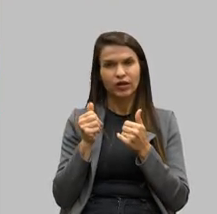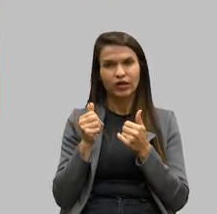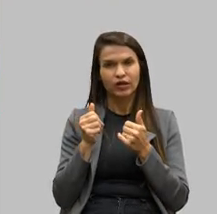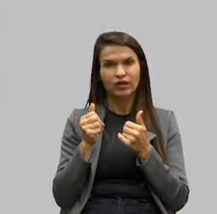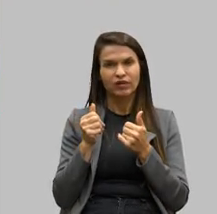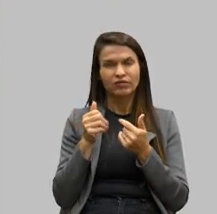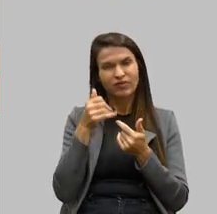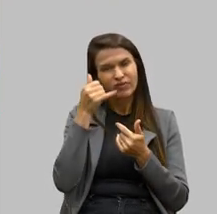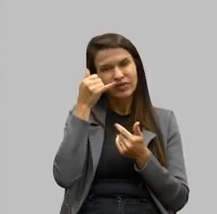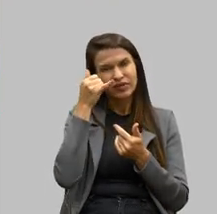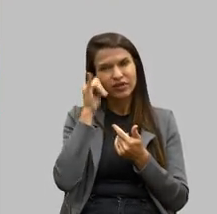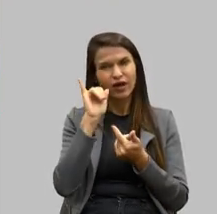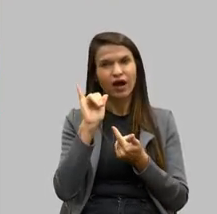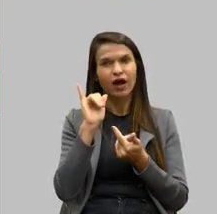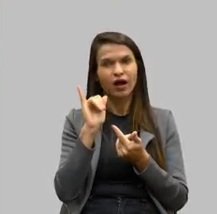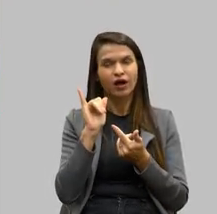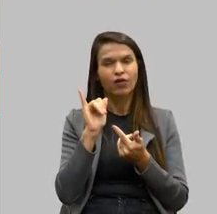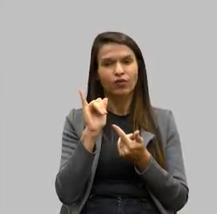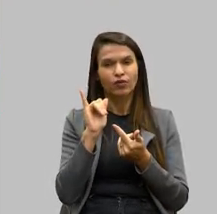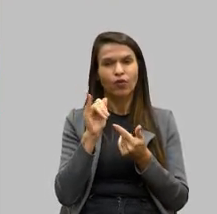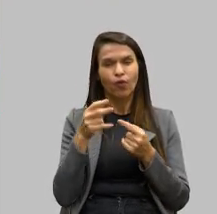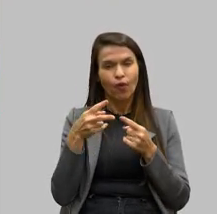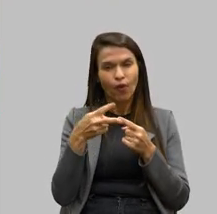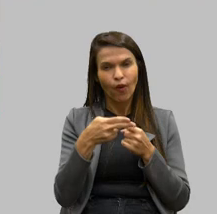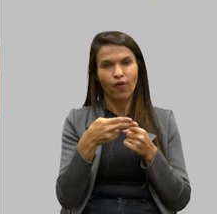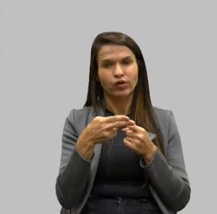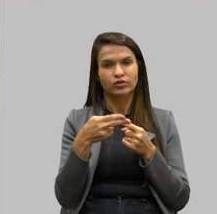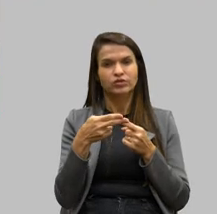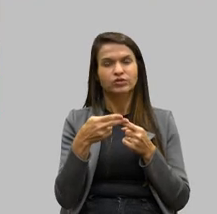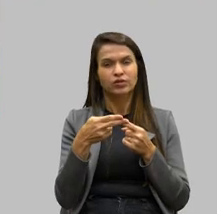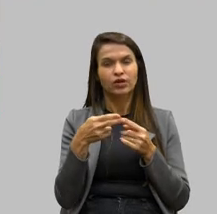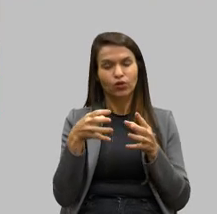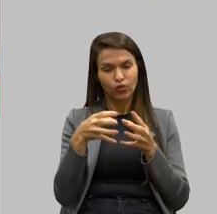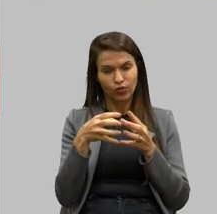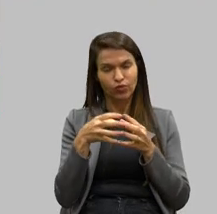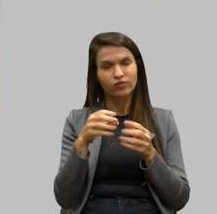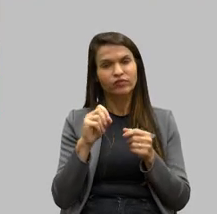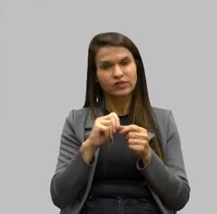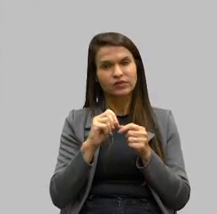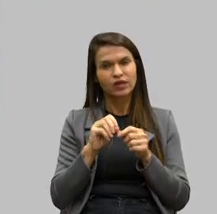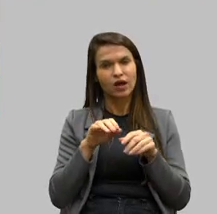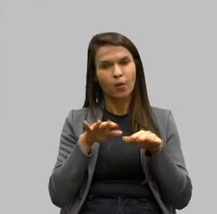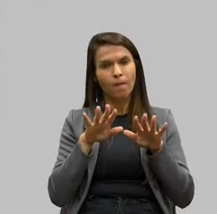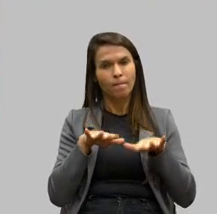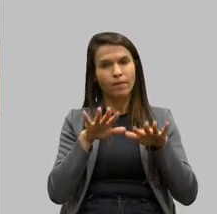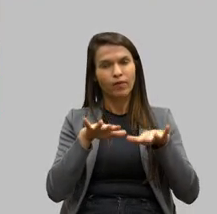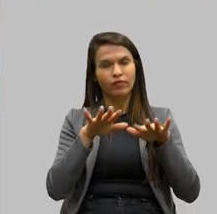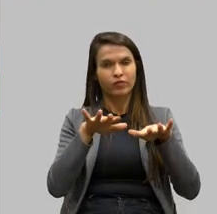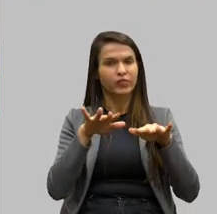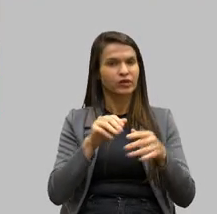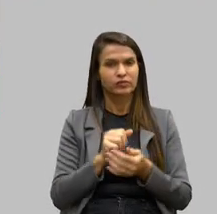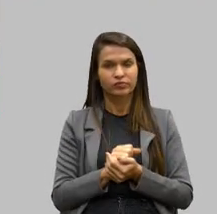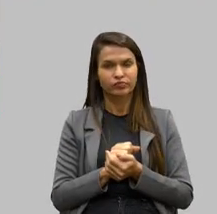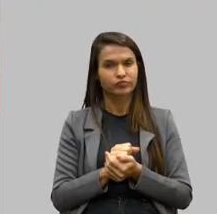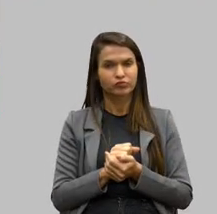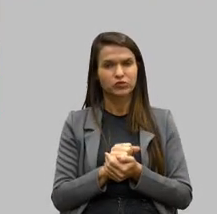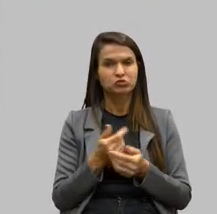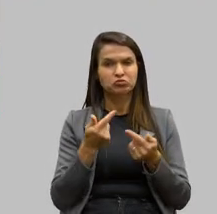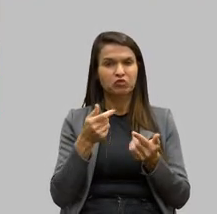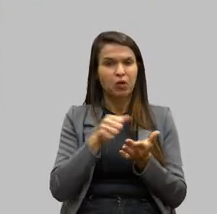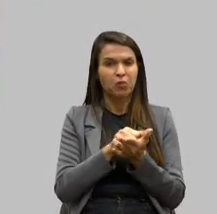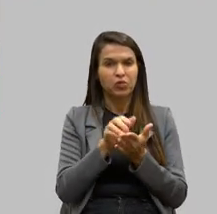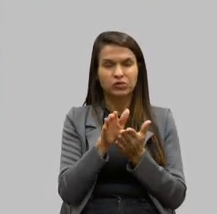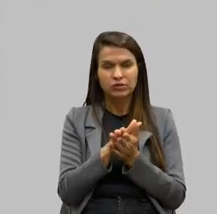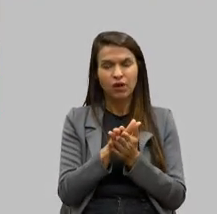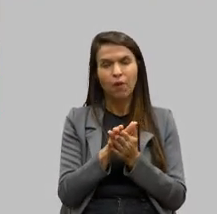ponto. Outras categorias fizeram movimentos e não tiveram punição. Eu